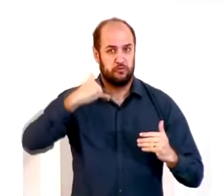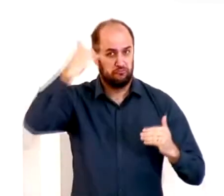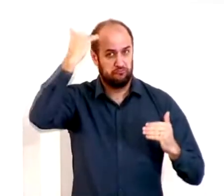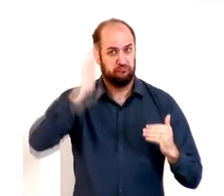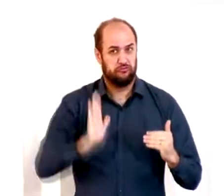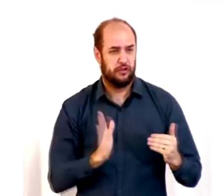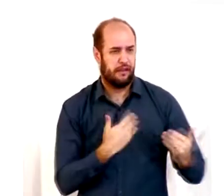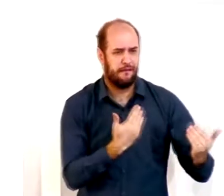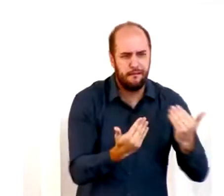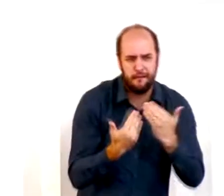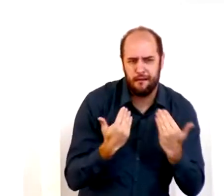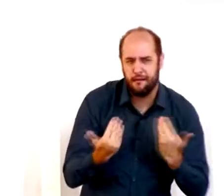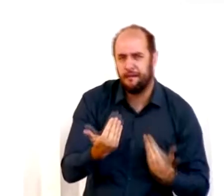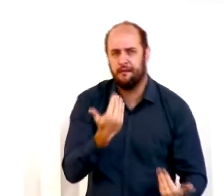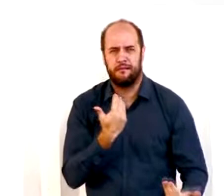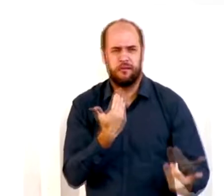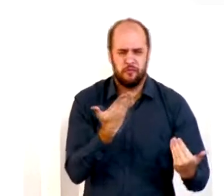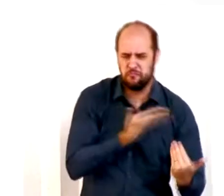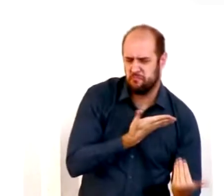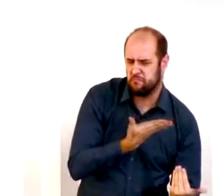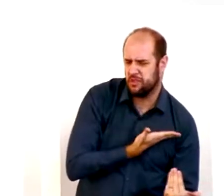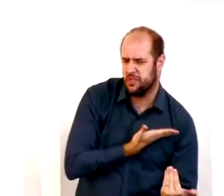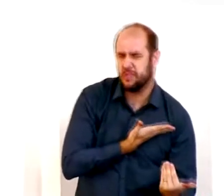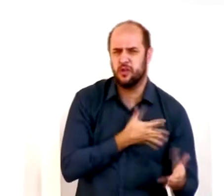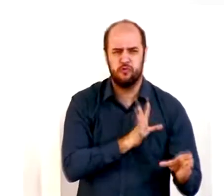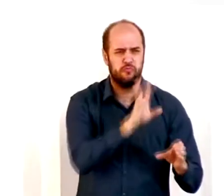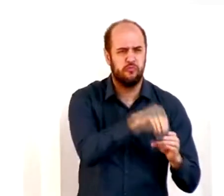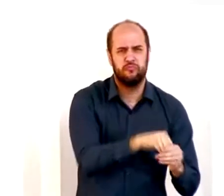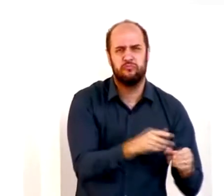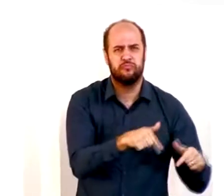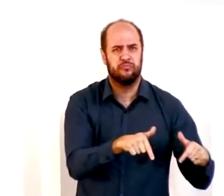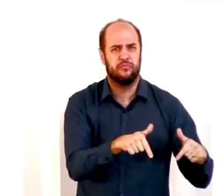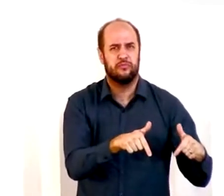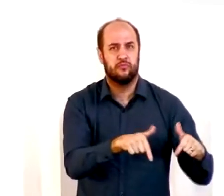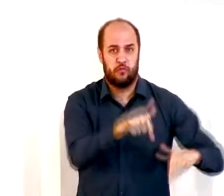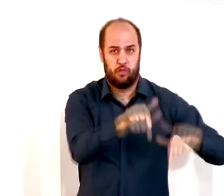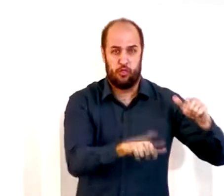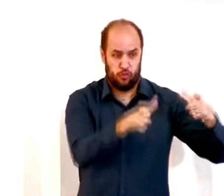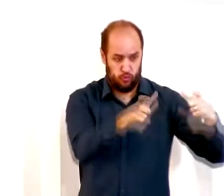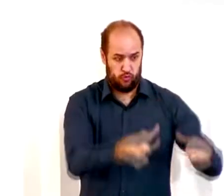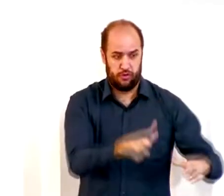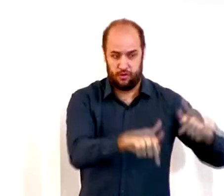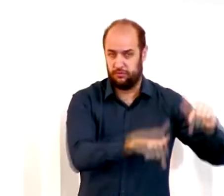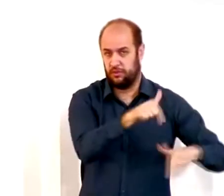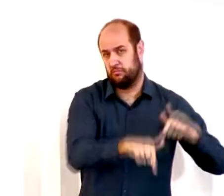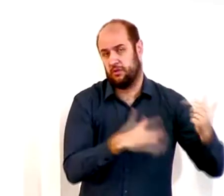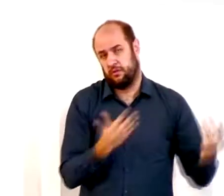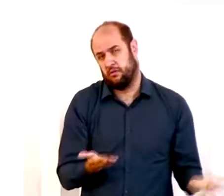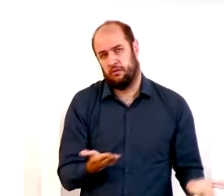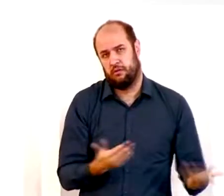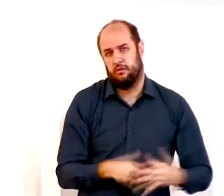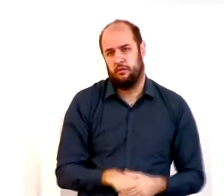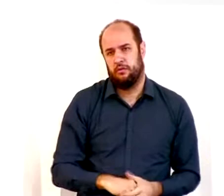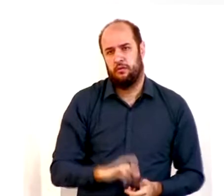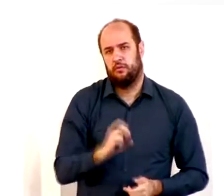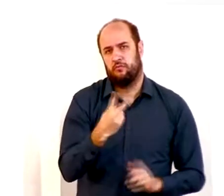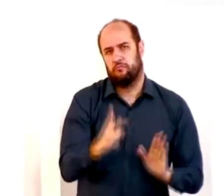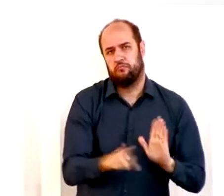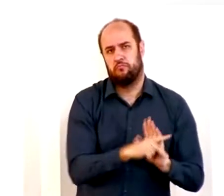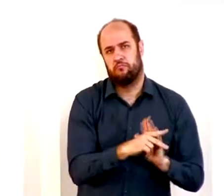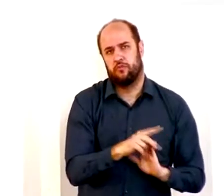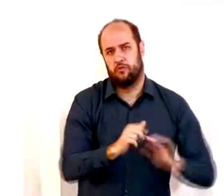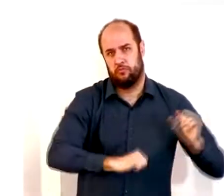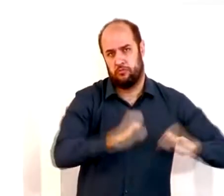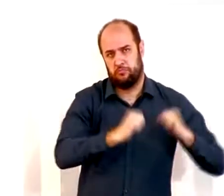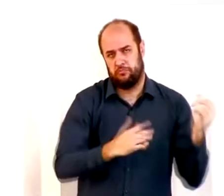seus relacionamentos, suas amizades, a empresa talvez onde você trabalha, ou até você pode ser proprietário